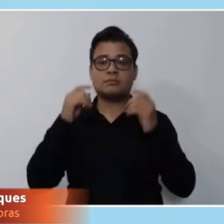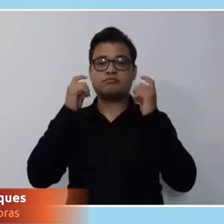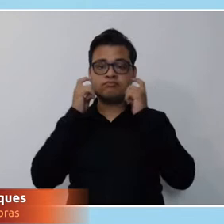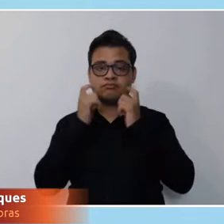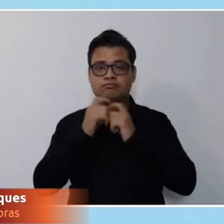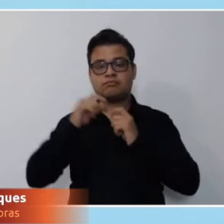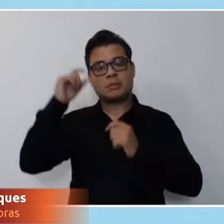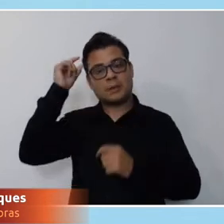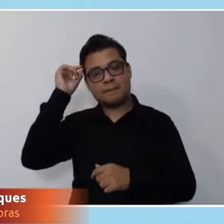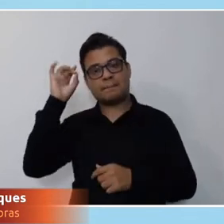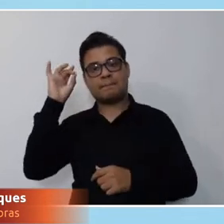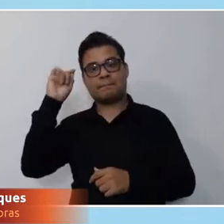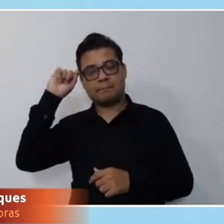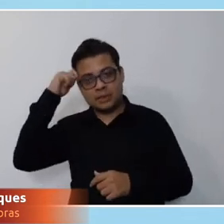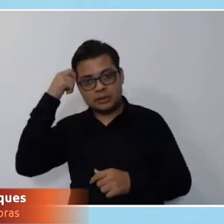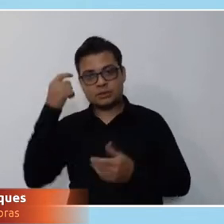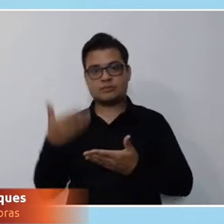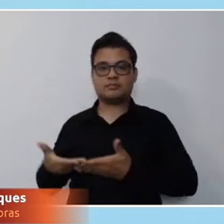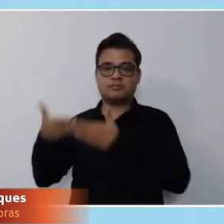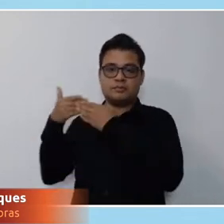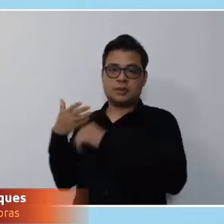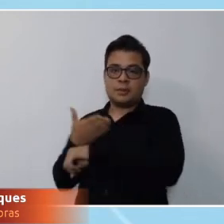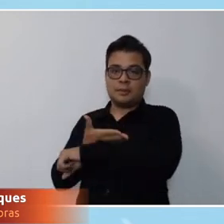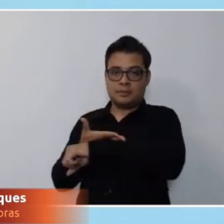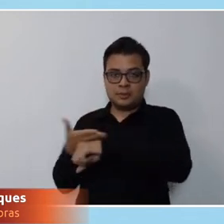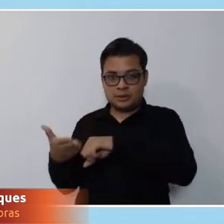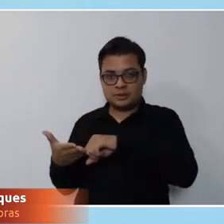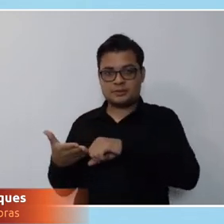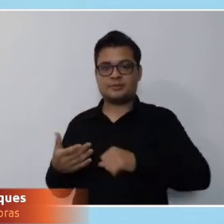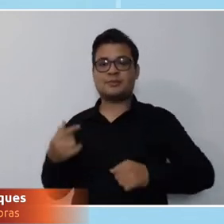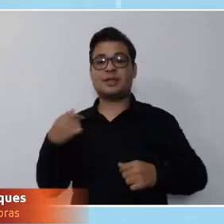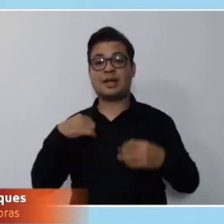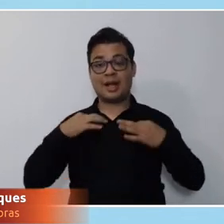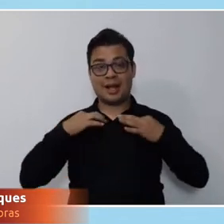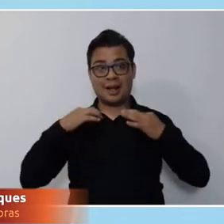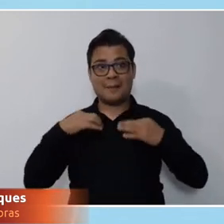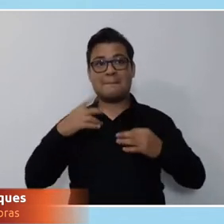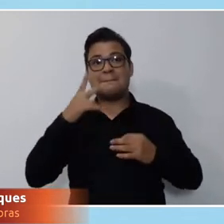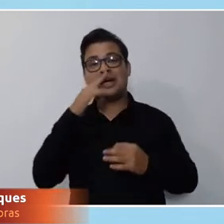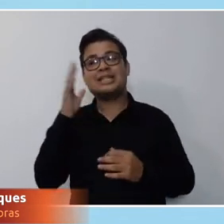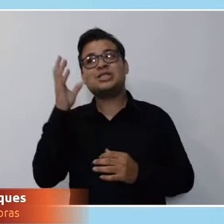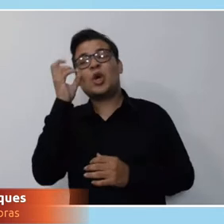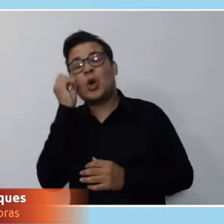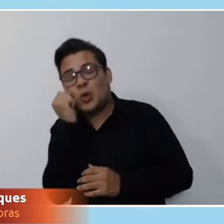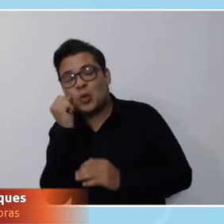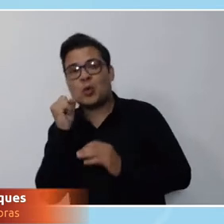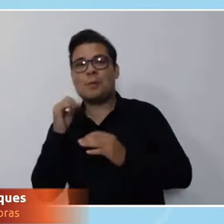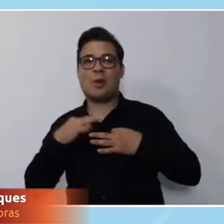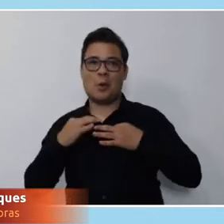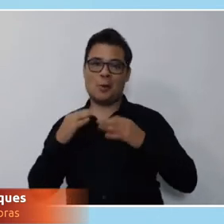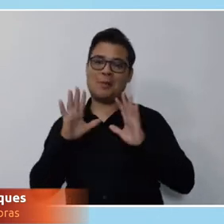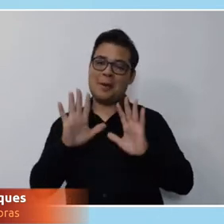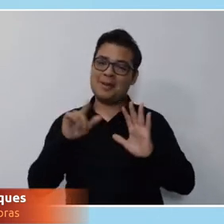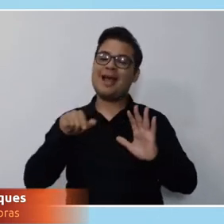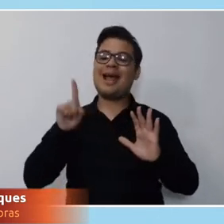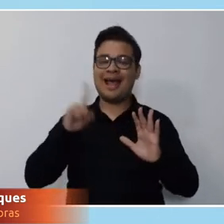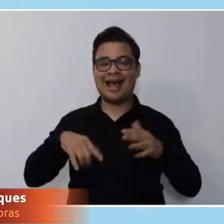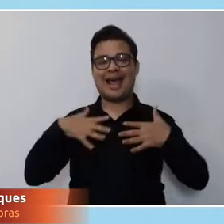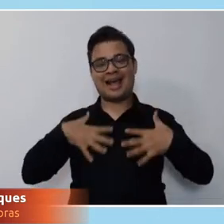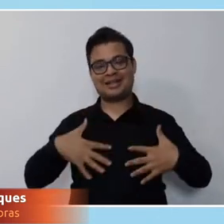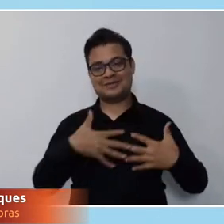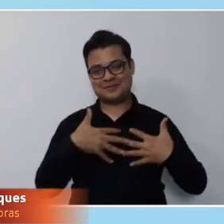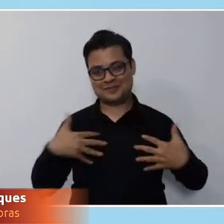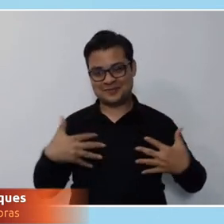fundo branco e uma camisa que parece um pouco um pijama, mas ela é uma camisa de listras, aproveitando aqui